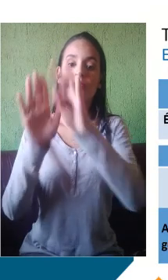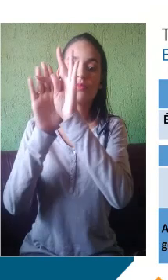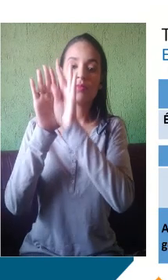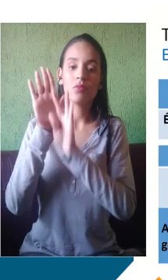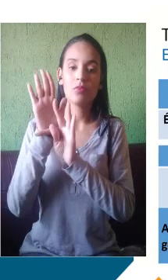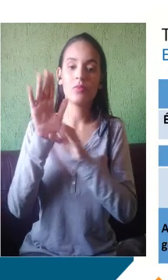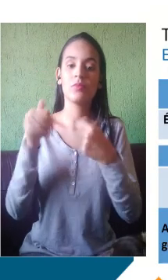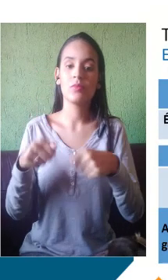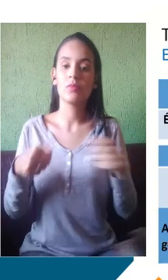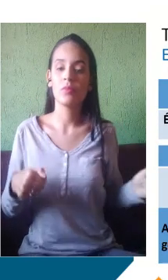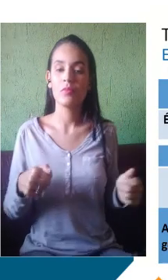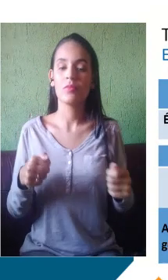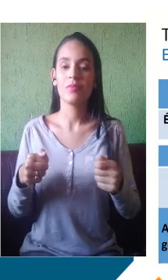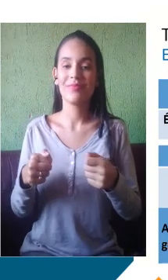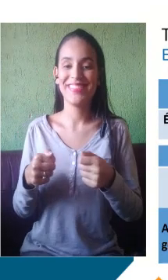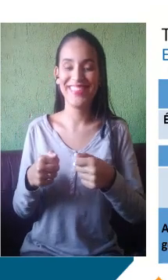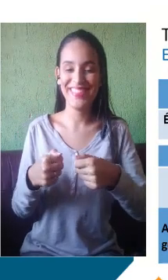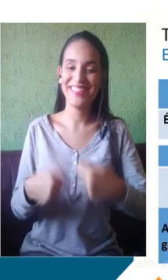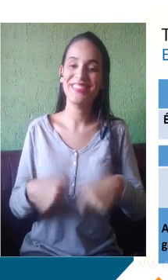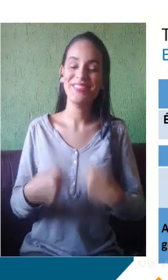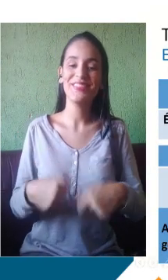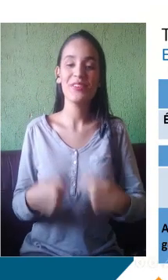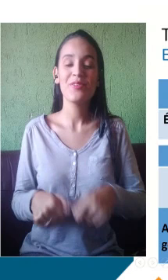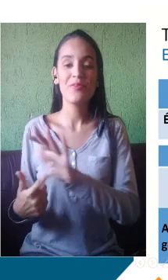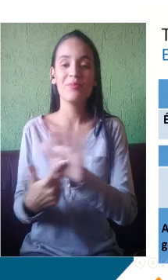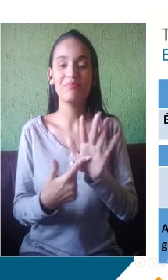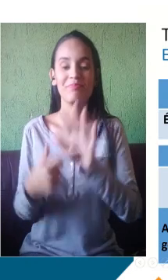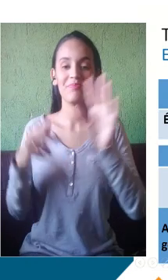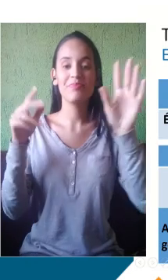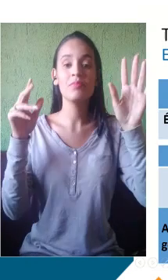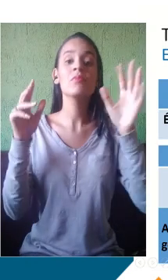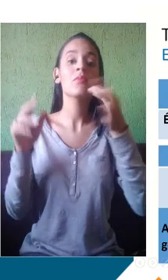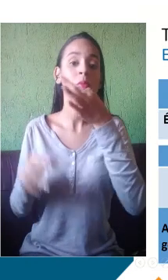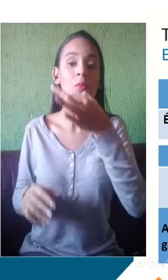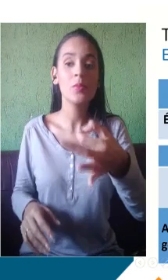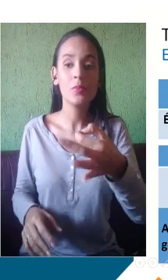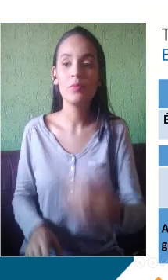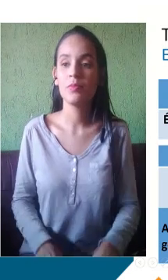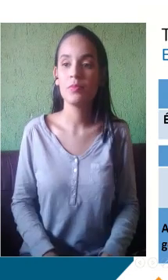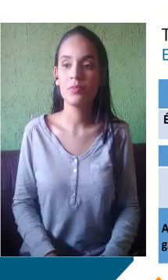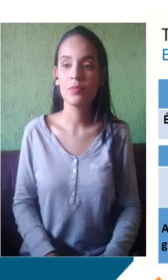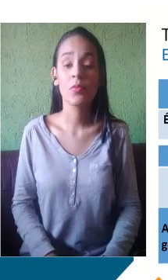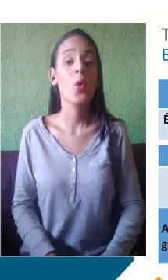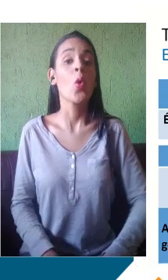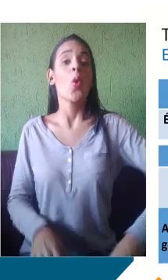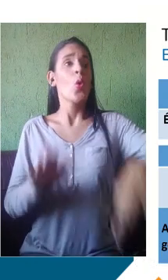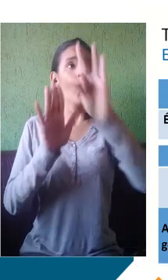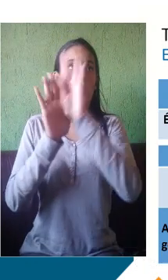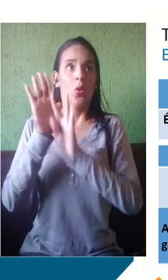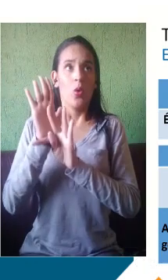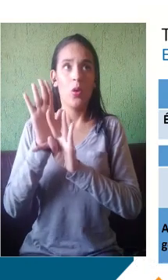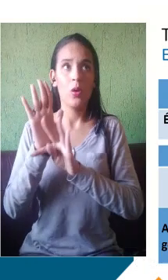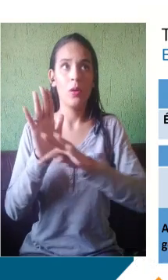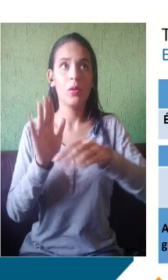um ponto de vista sobre um determinado tema. E para o texto argumentativo se estruturar, são